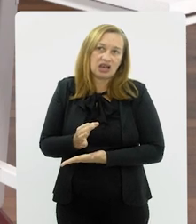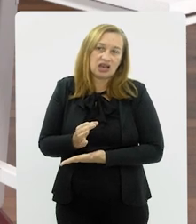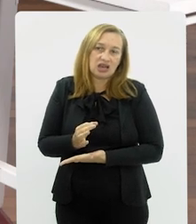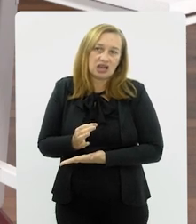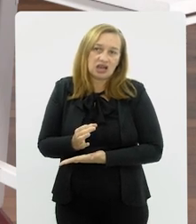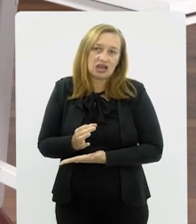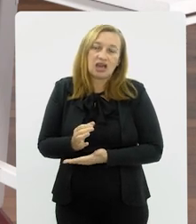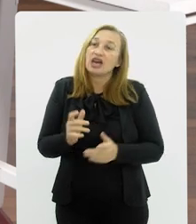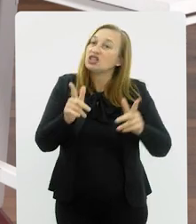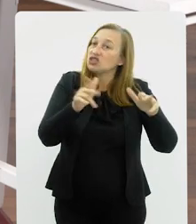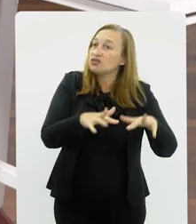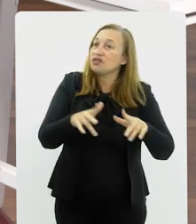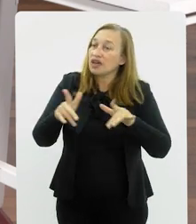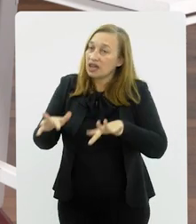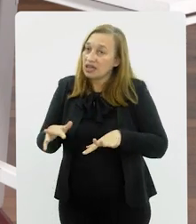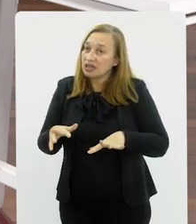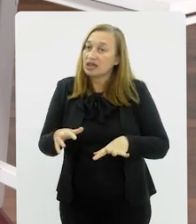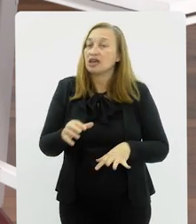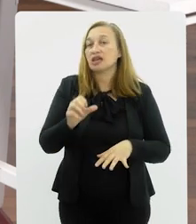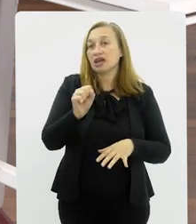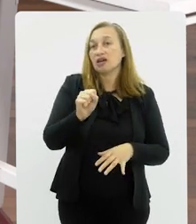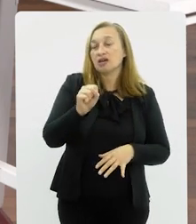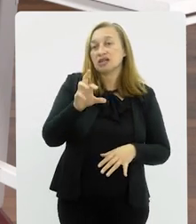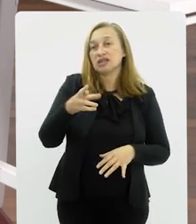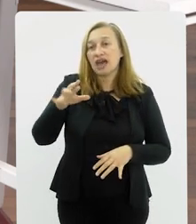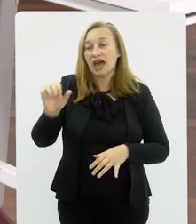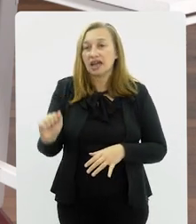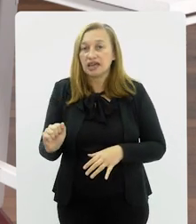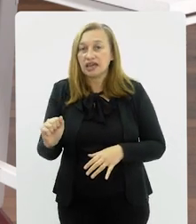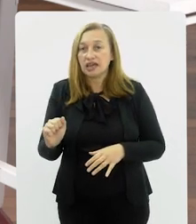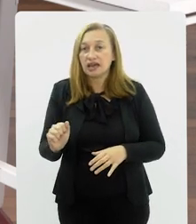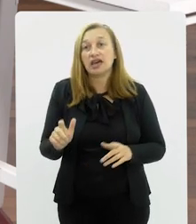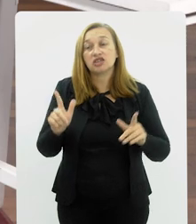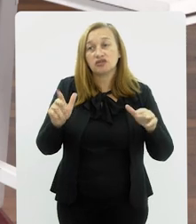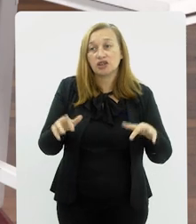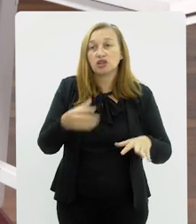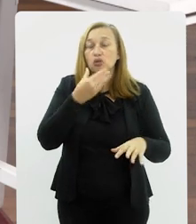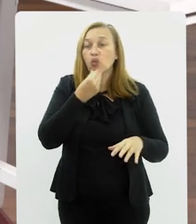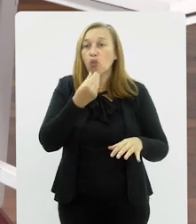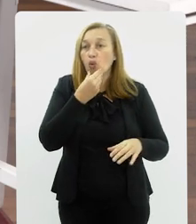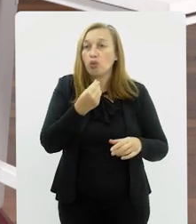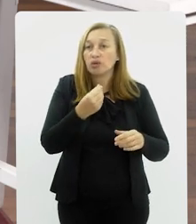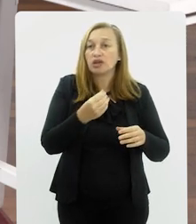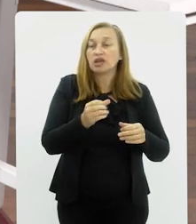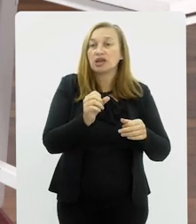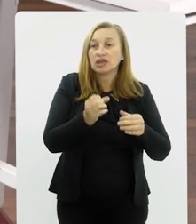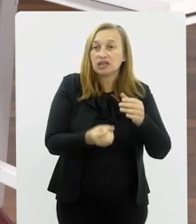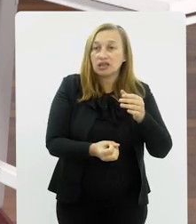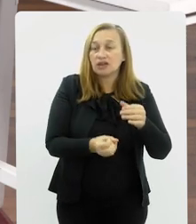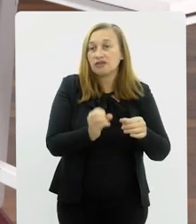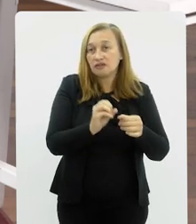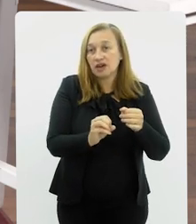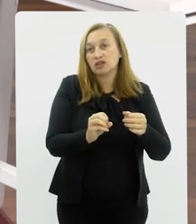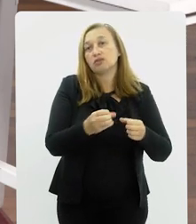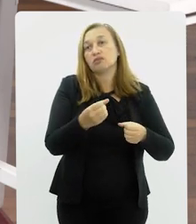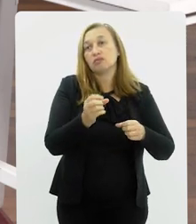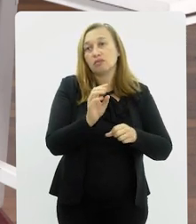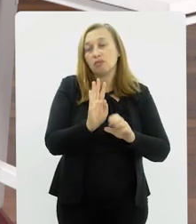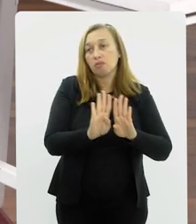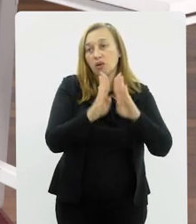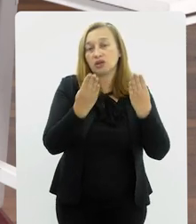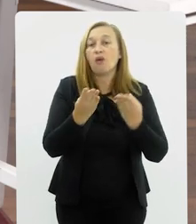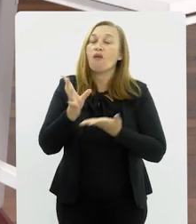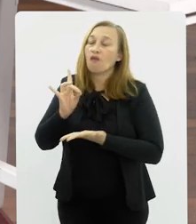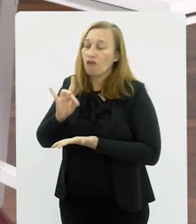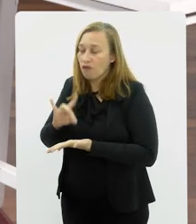vai entender, porque o serralheria de carnaval não é a mesma de fazer um portão. É verdade. Daí, por isso que a gente não renova, daí sempre está na dependência de